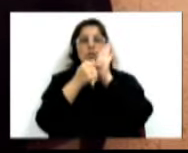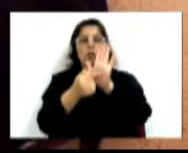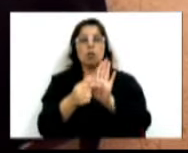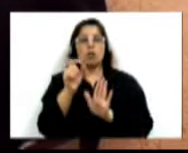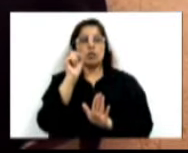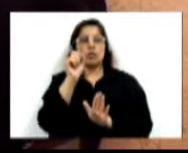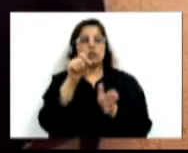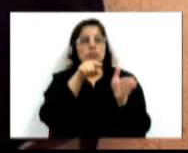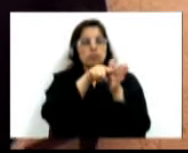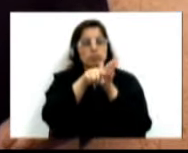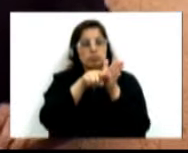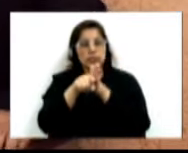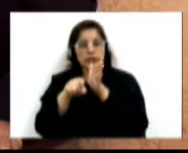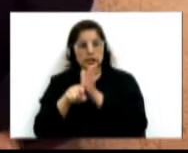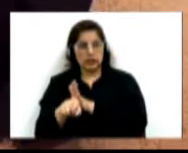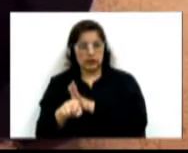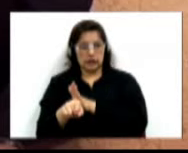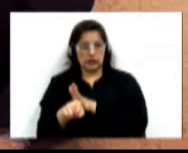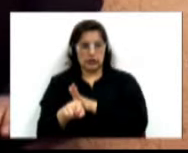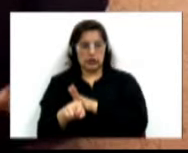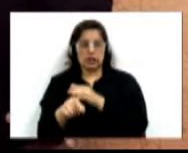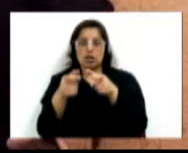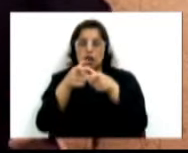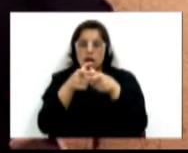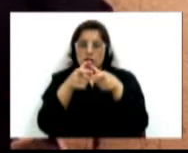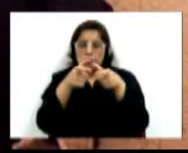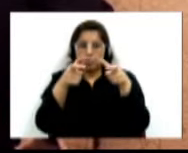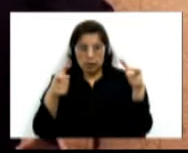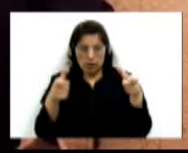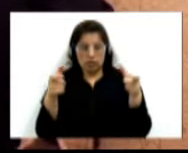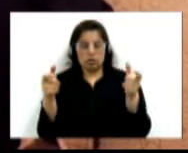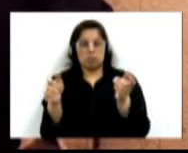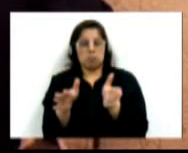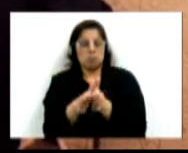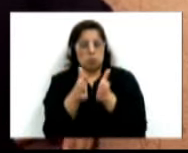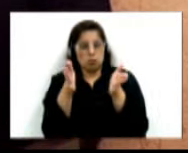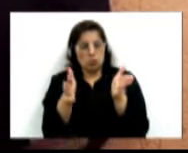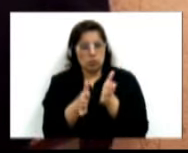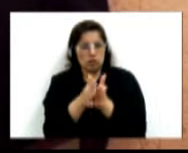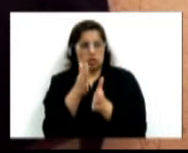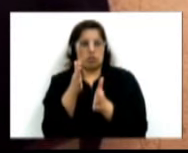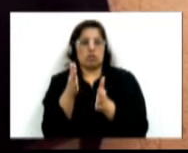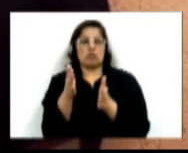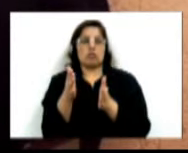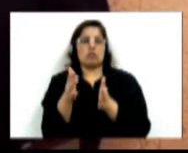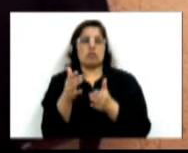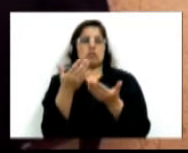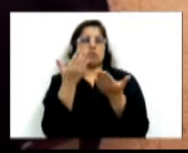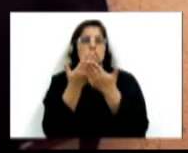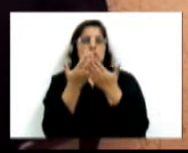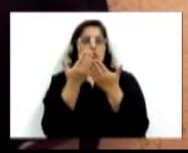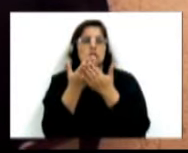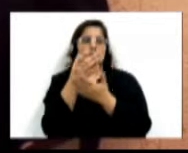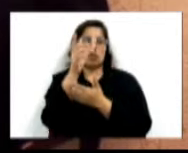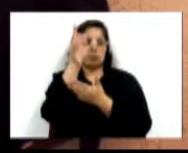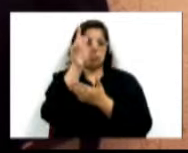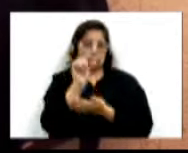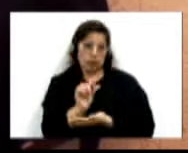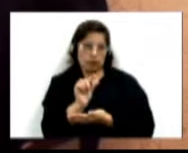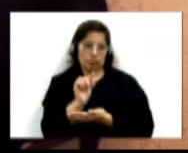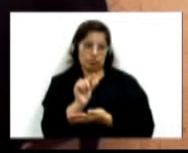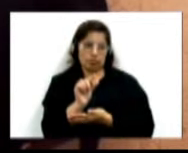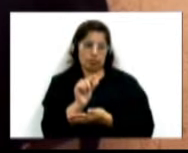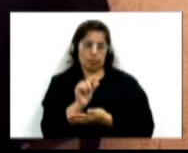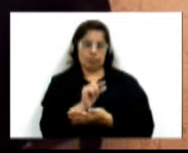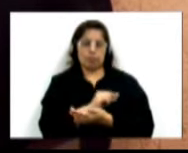denominação neopentecostal. São os que têm menor renda, menor nível de escolaridade, e depois deste segmento vem os